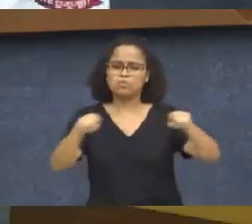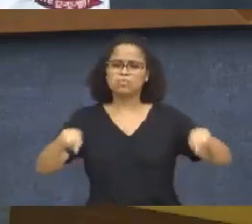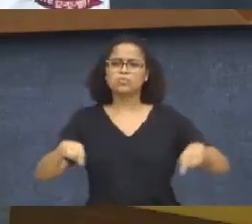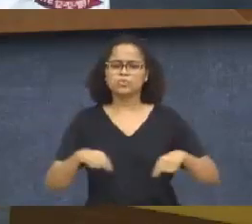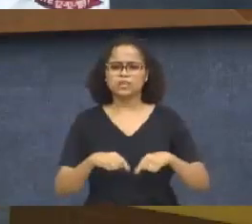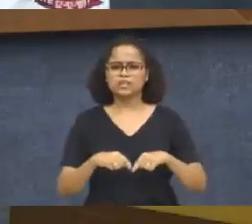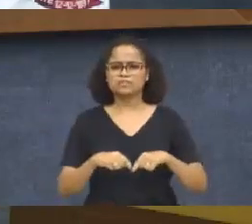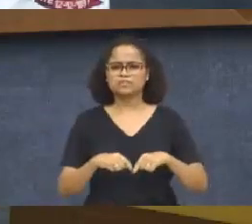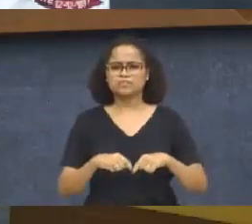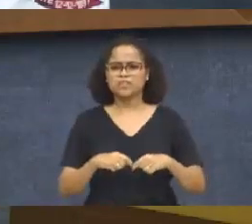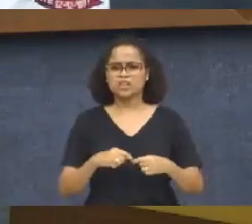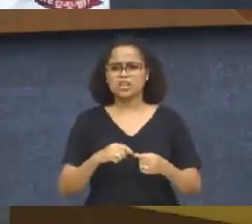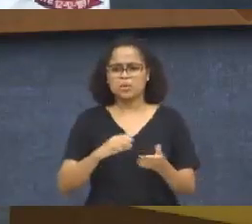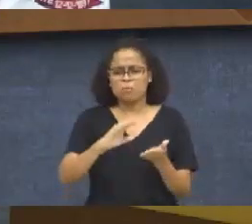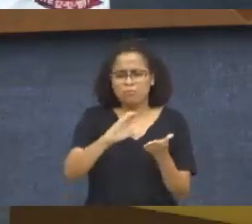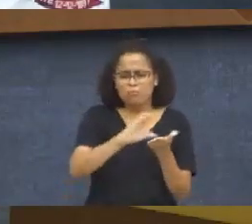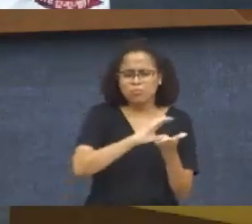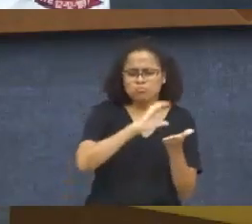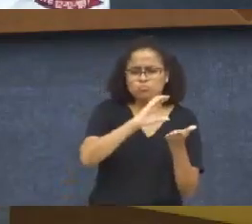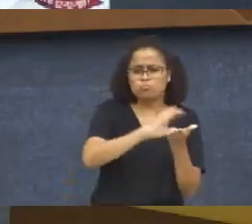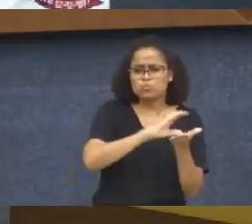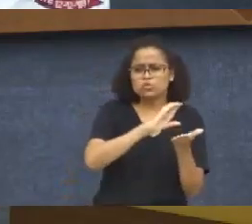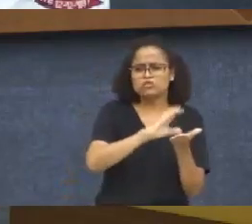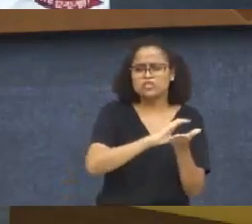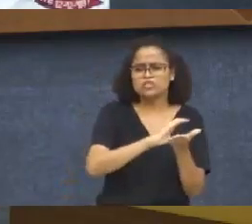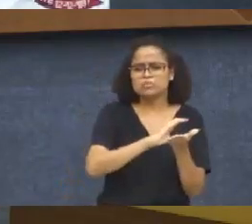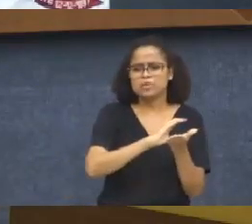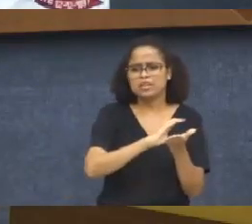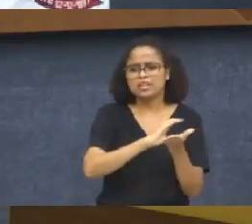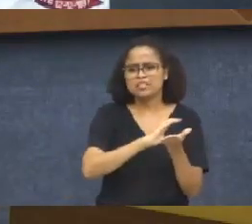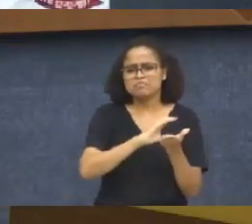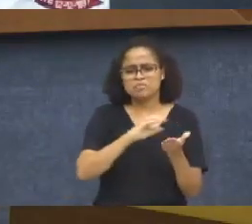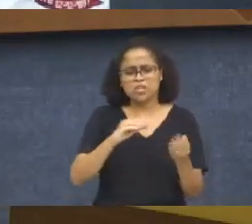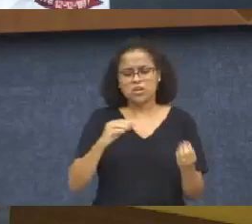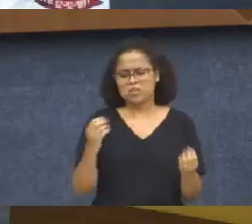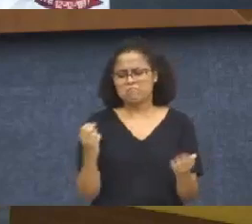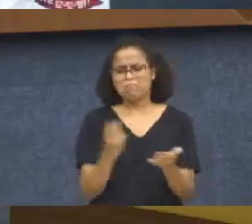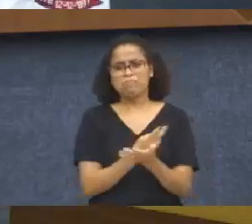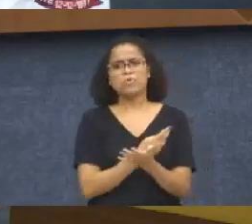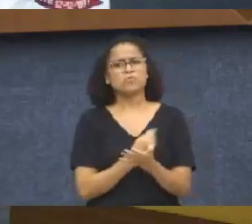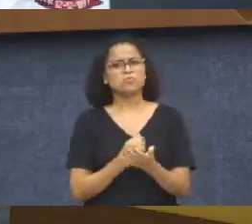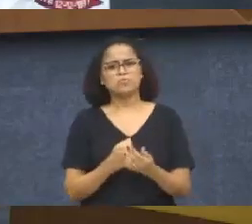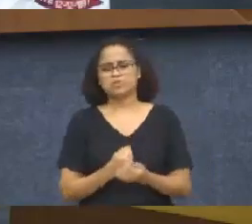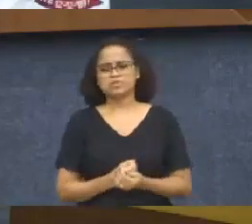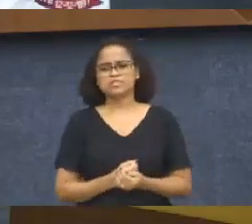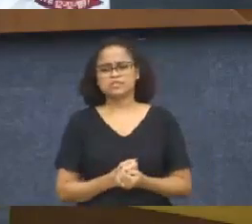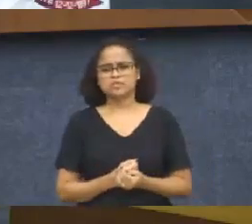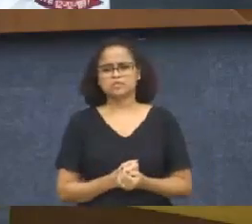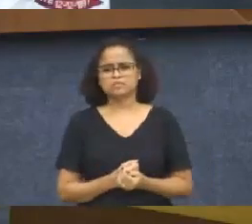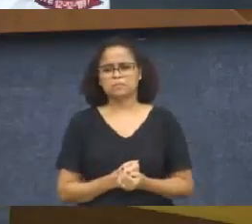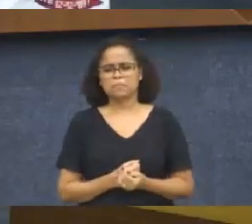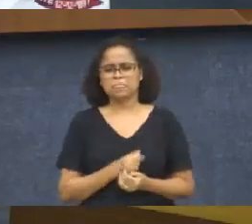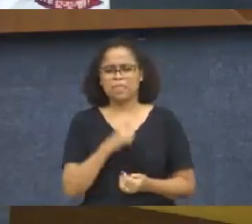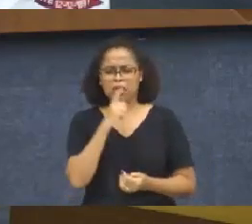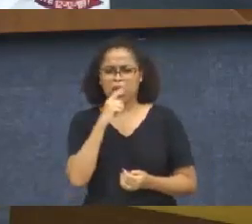público para pouquíssimo resultado. A nossa Lagoa continua assoreada, a água continua ainda